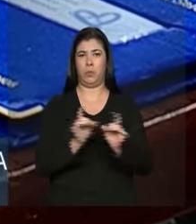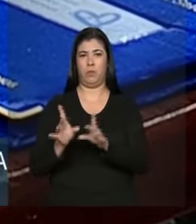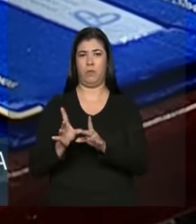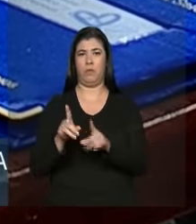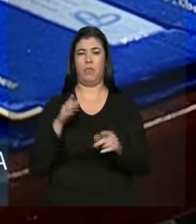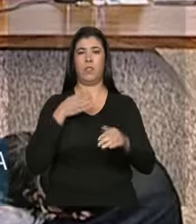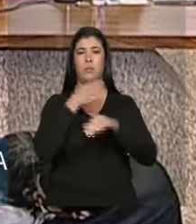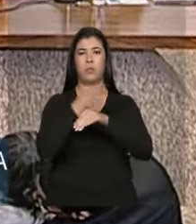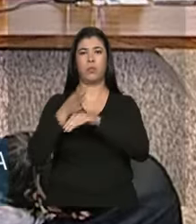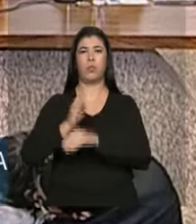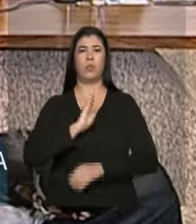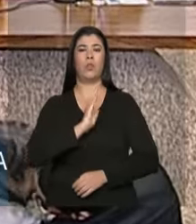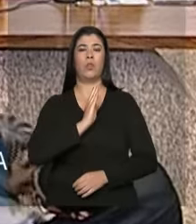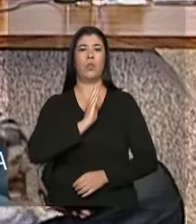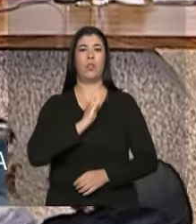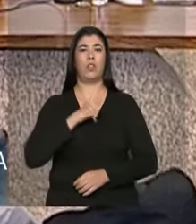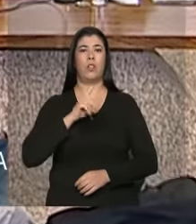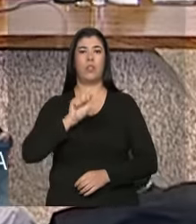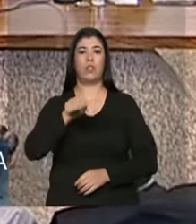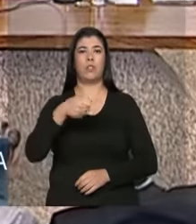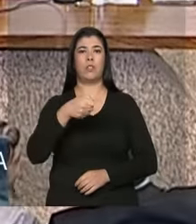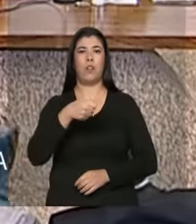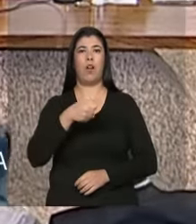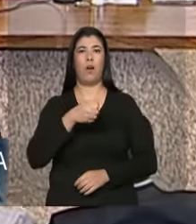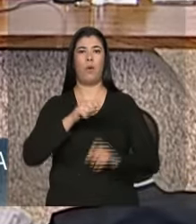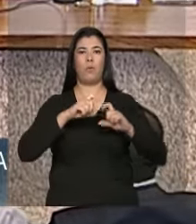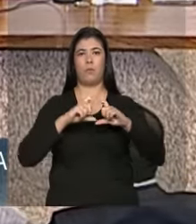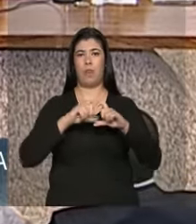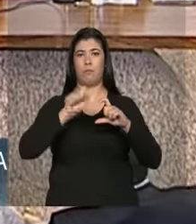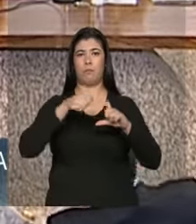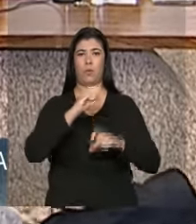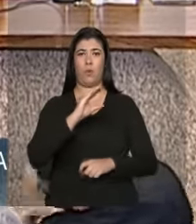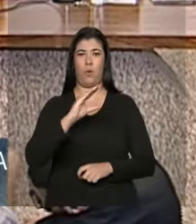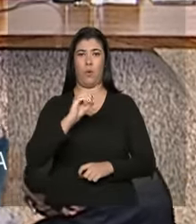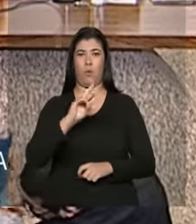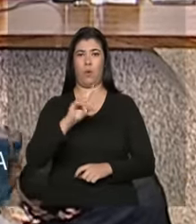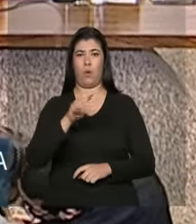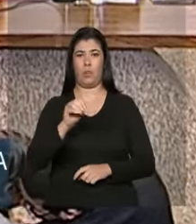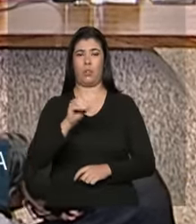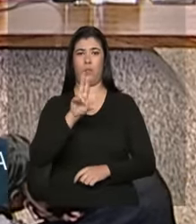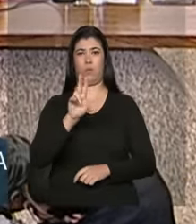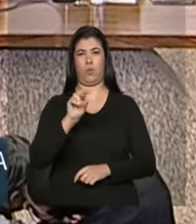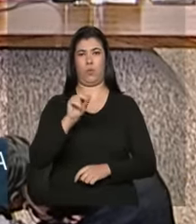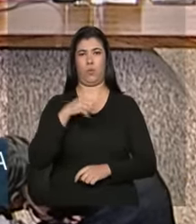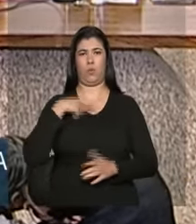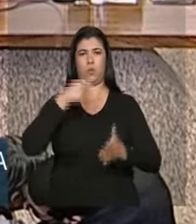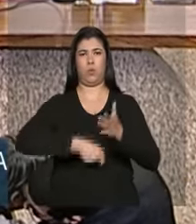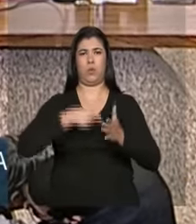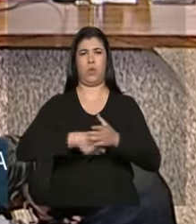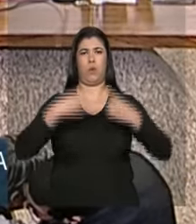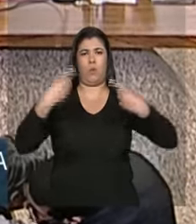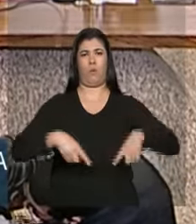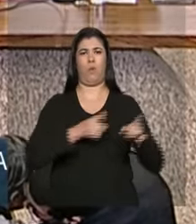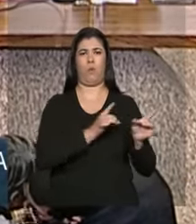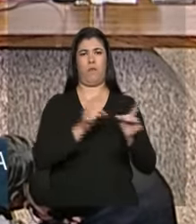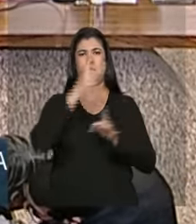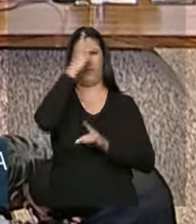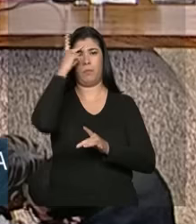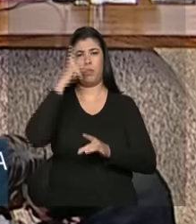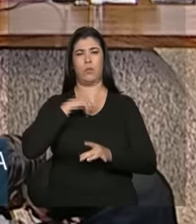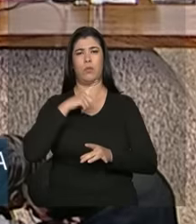traspassa o coração azul simbolizando o enfrentamento do tráfico o comprometimento das